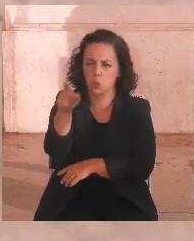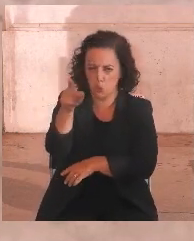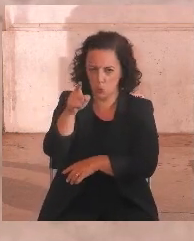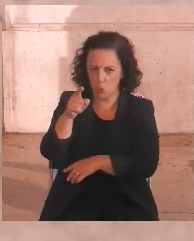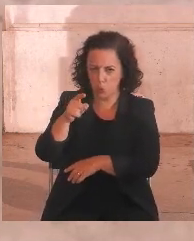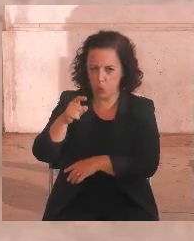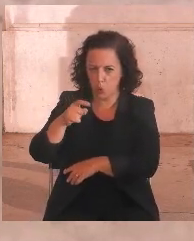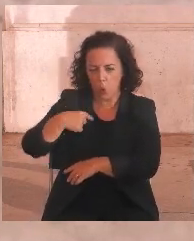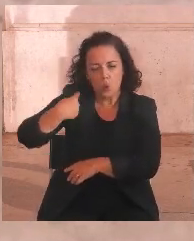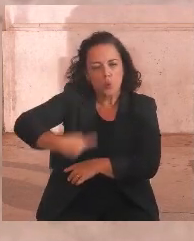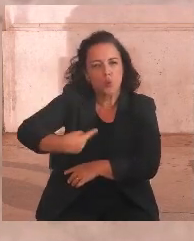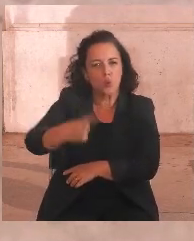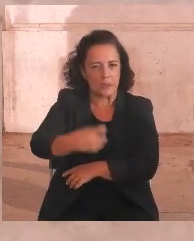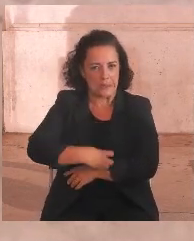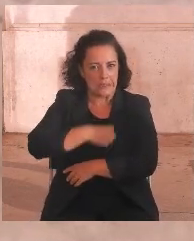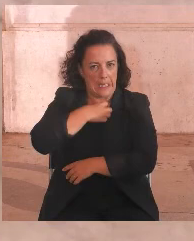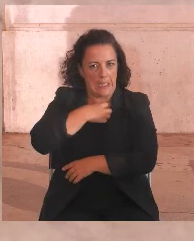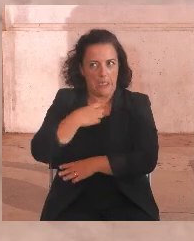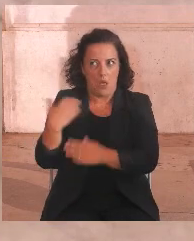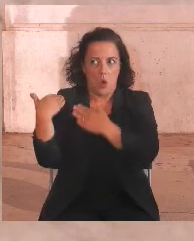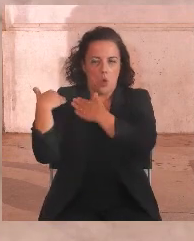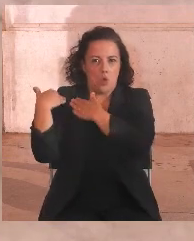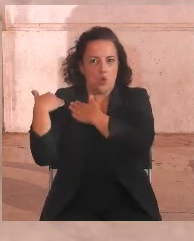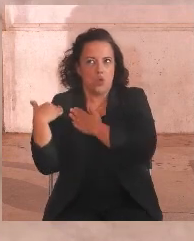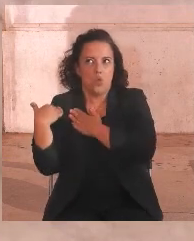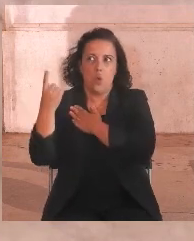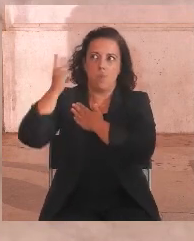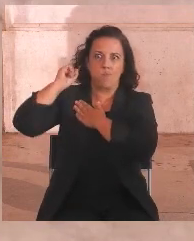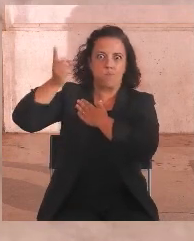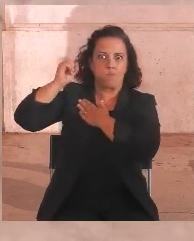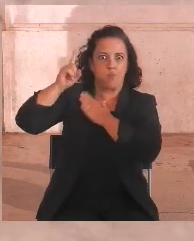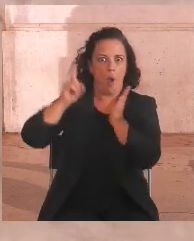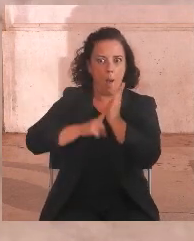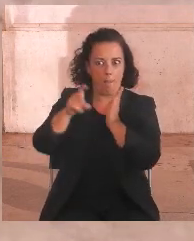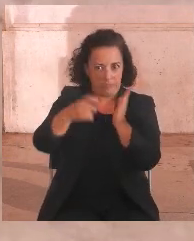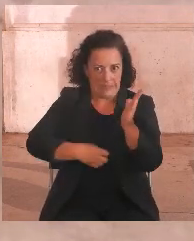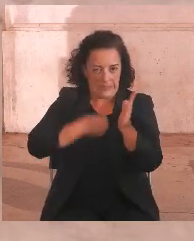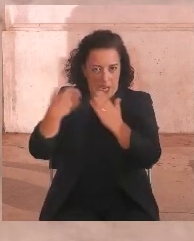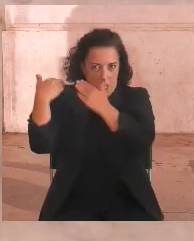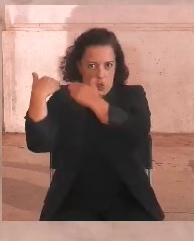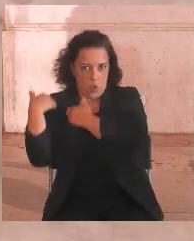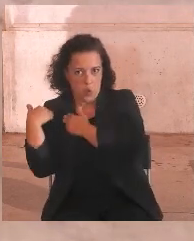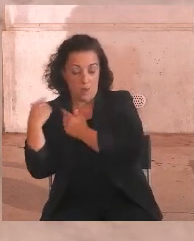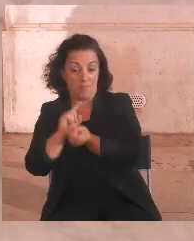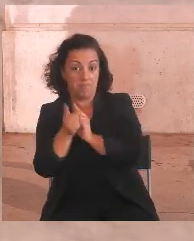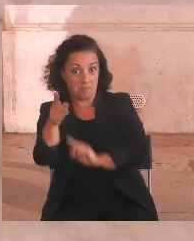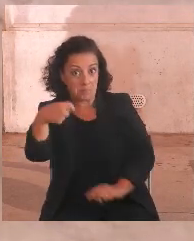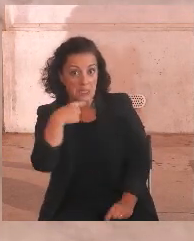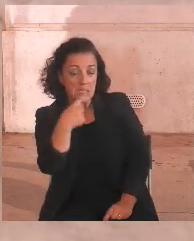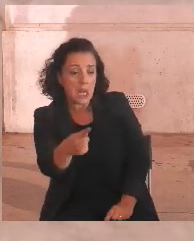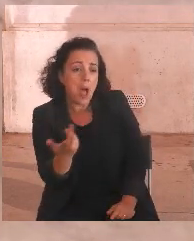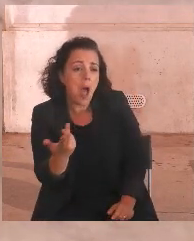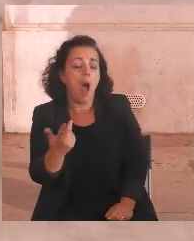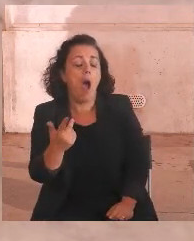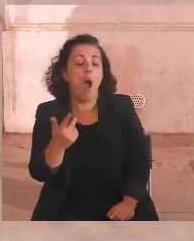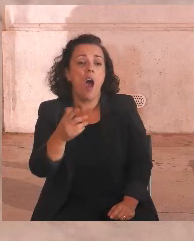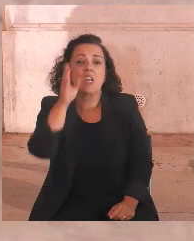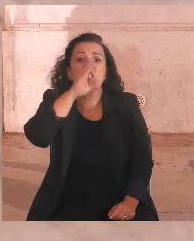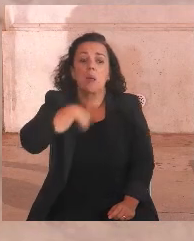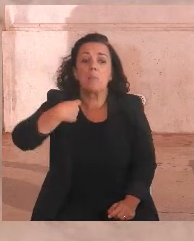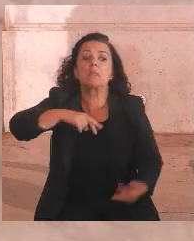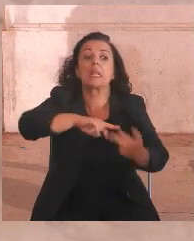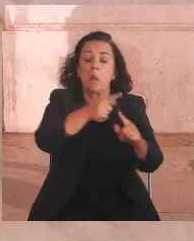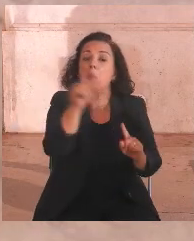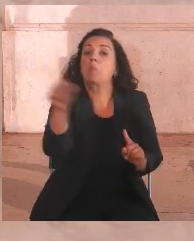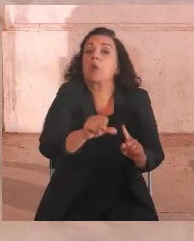os dias o peso da responsabilidade da presidência americana. E ele respondeu: podia ser pior, podia ser presidente da